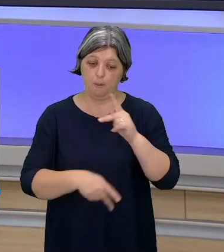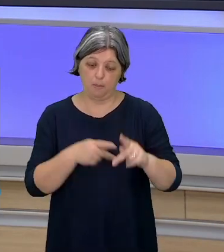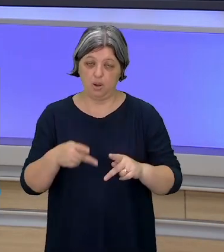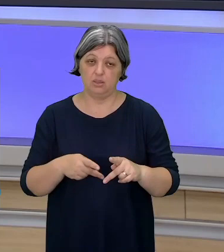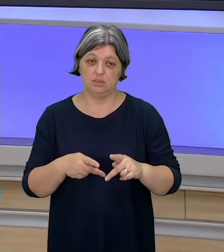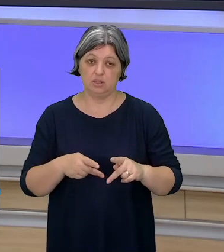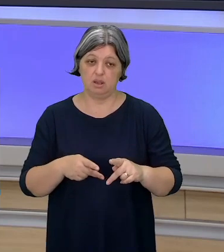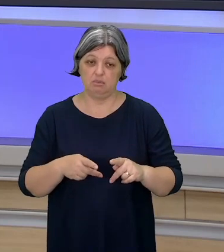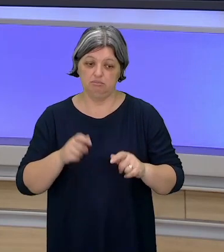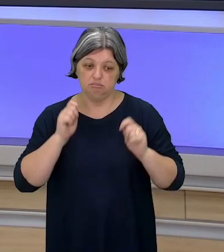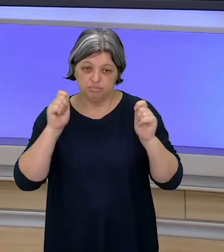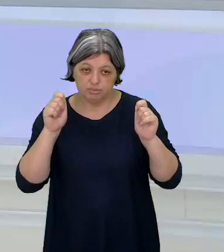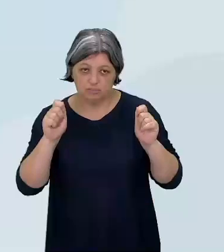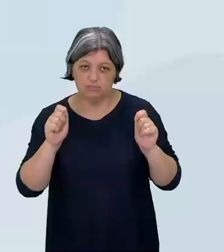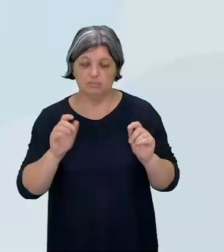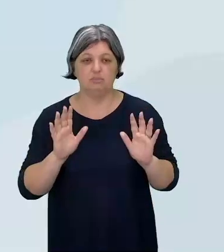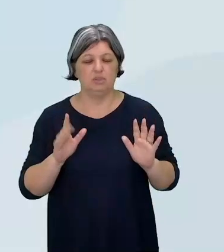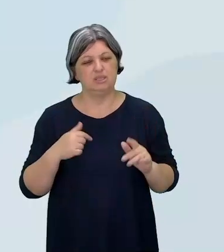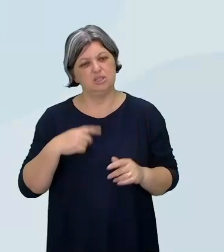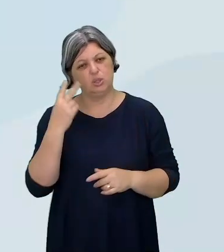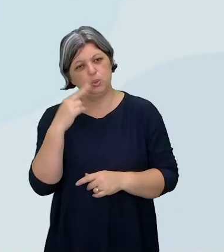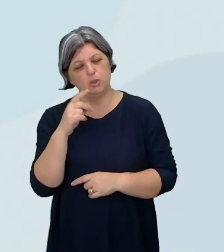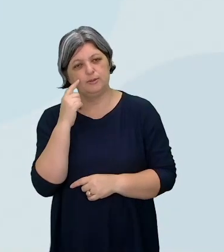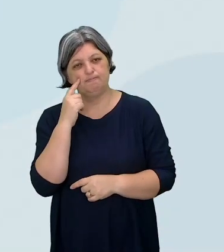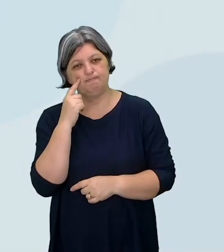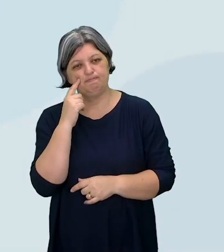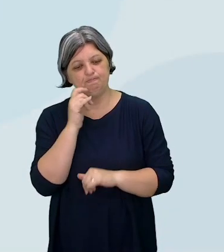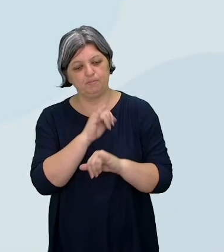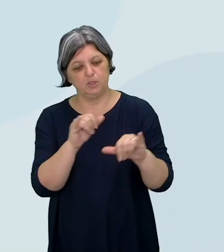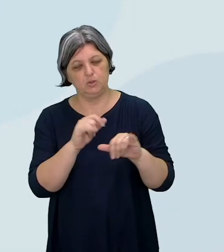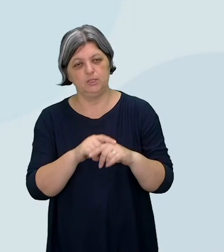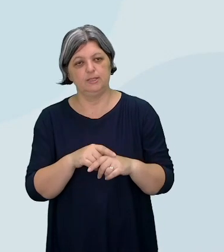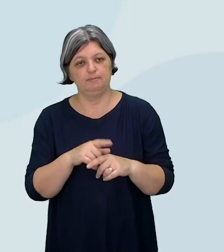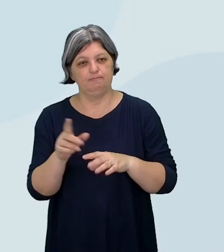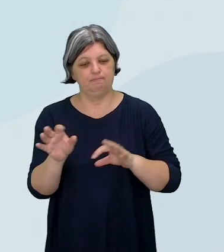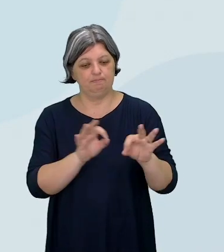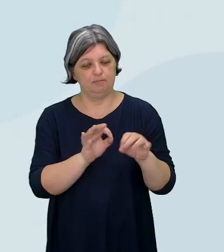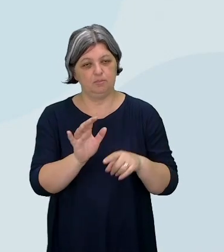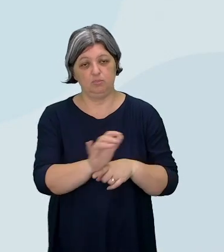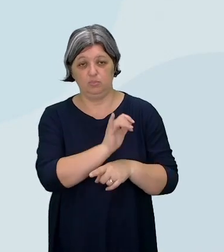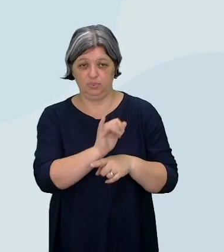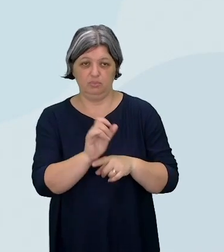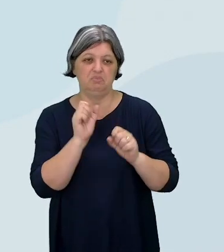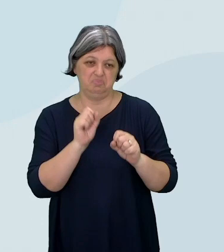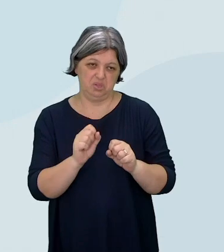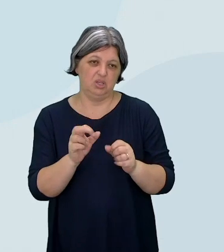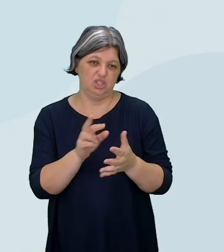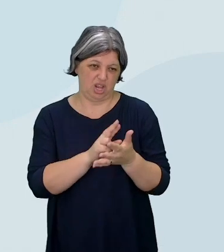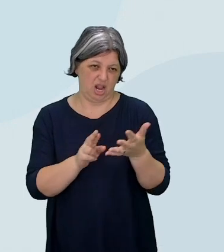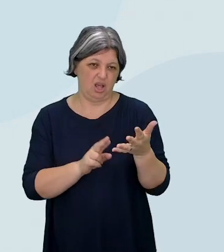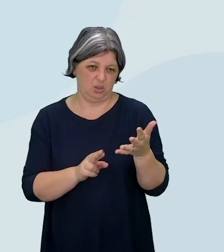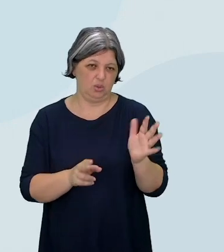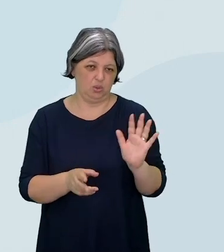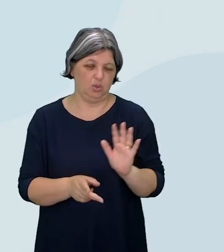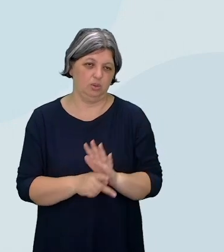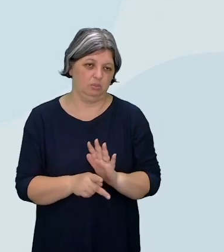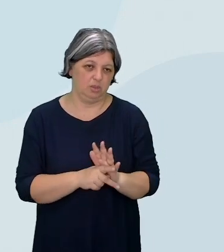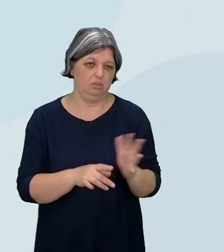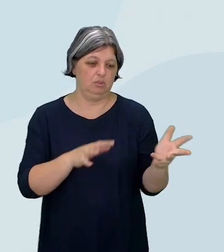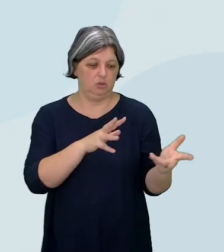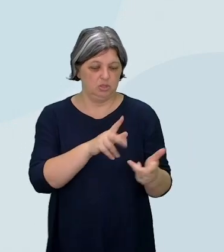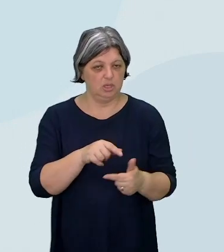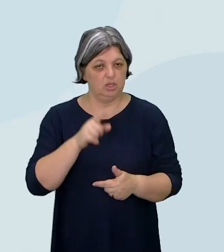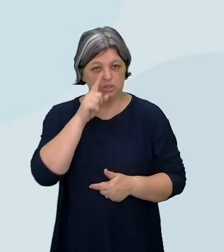faço? Eu olho essa notícia e eu escolho o que eu coloco. Então, o relatório, eu posso até deixar. Então, relatório global de risco